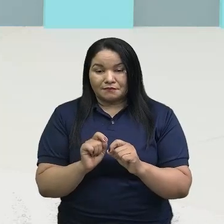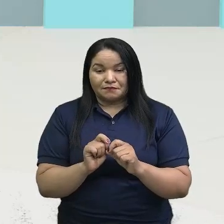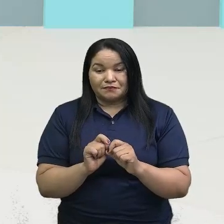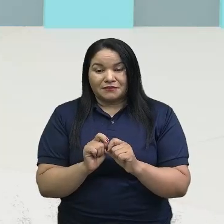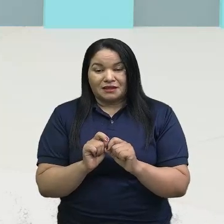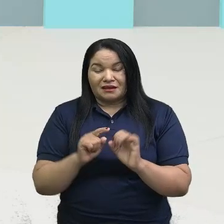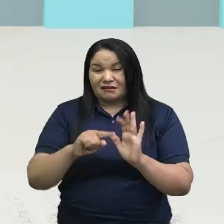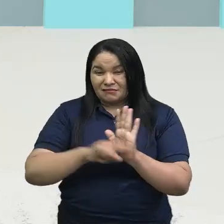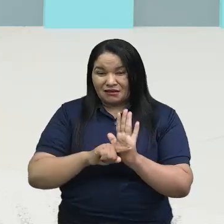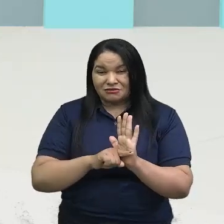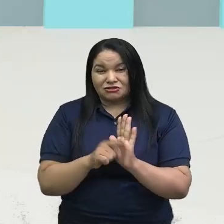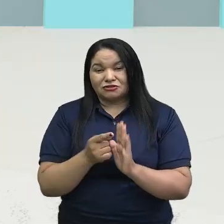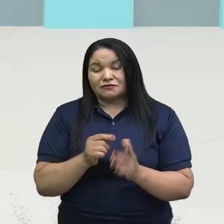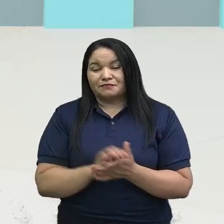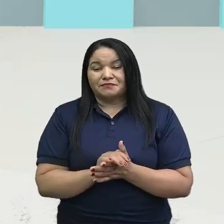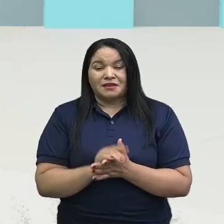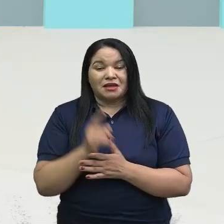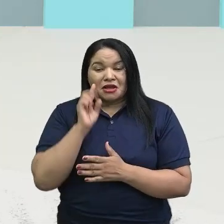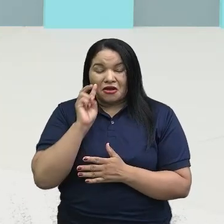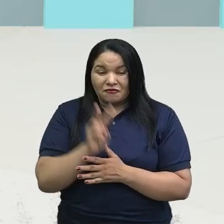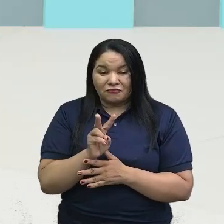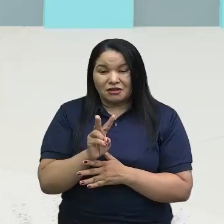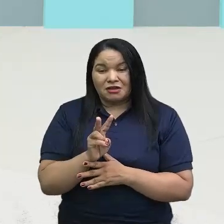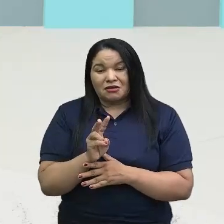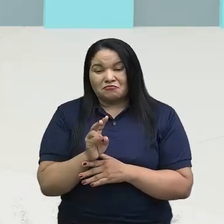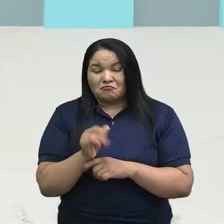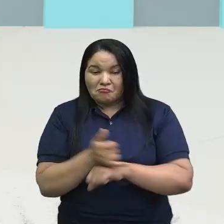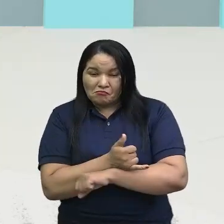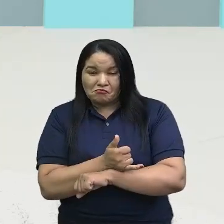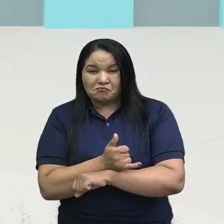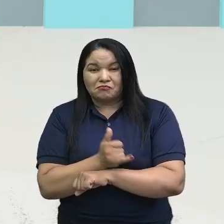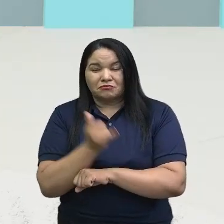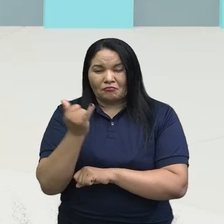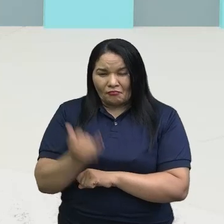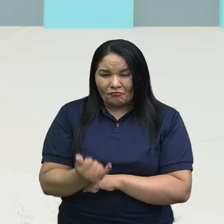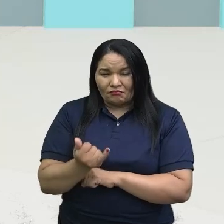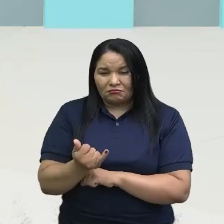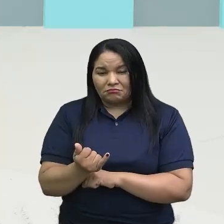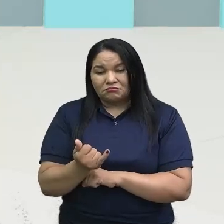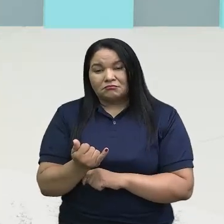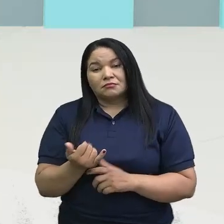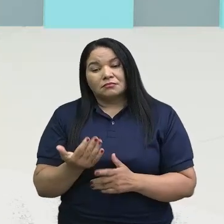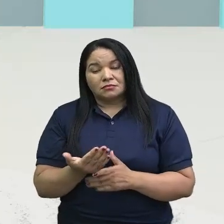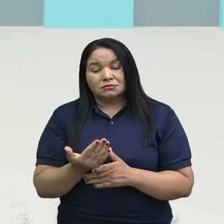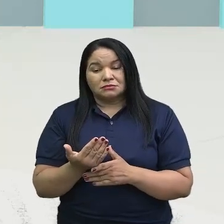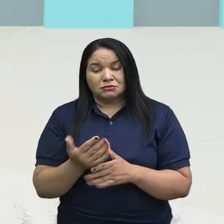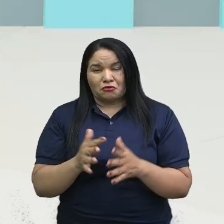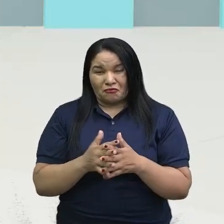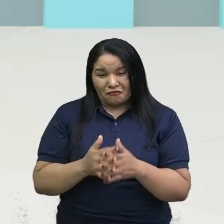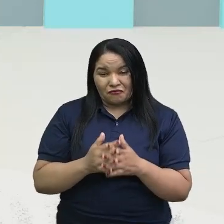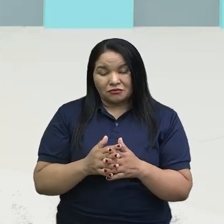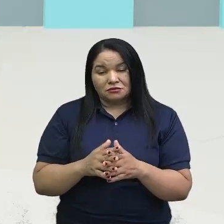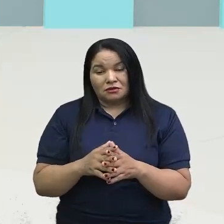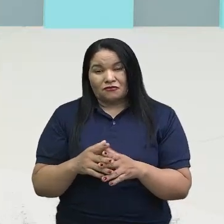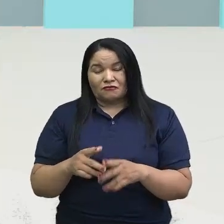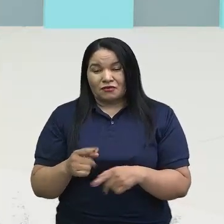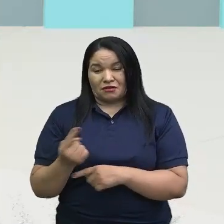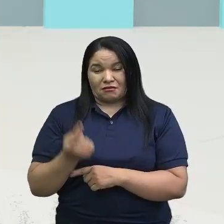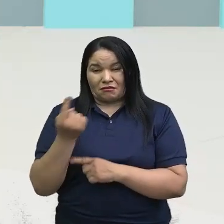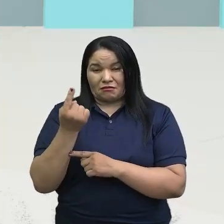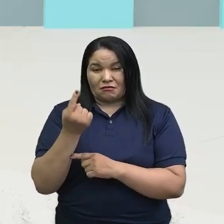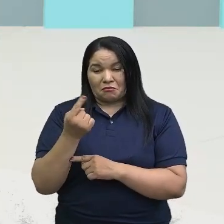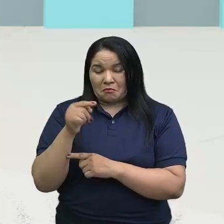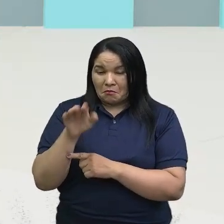negativa, não é? Uma hora ela se vê gorda, outra hora ela se vê magra, uma coisa meio indecisa, né? Que ela se vê baixa, outra hora ela se vê